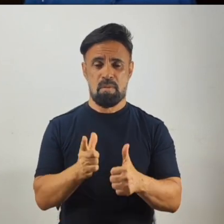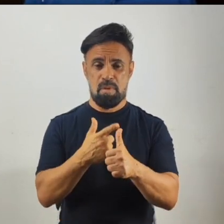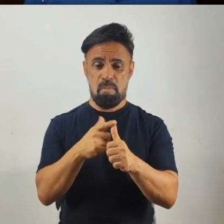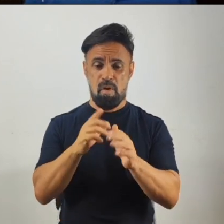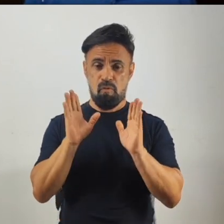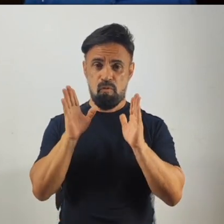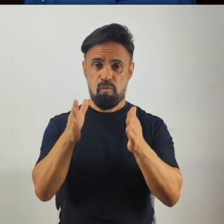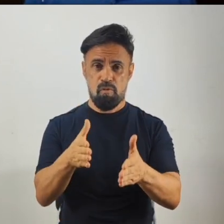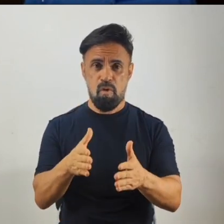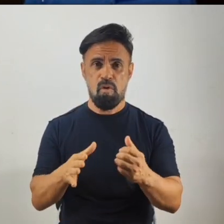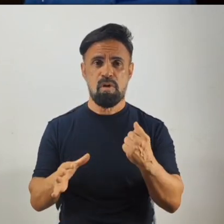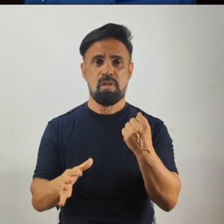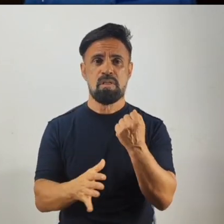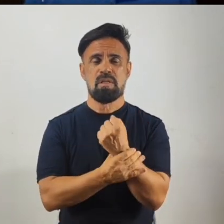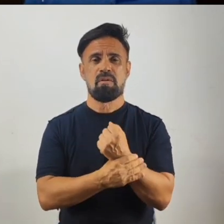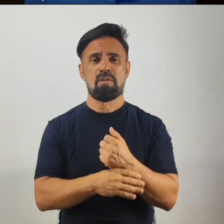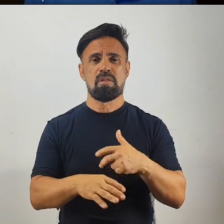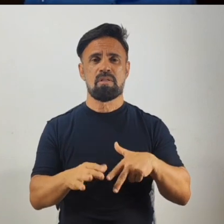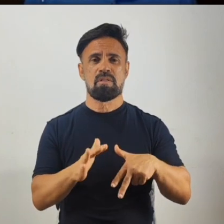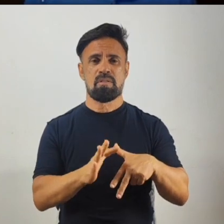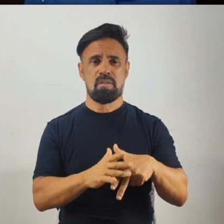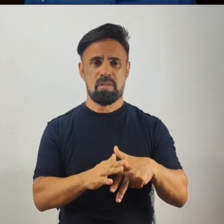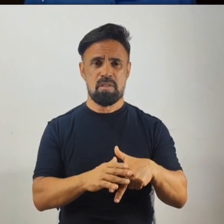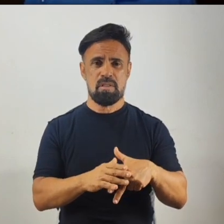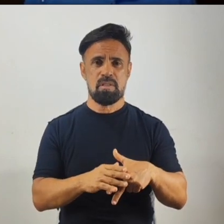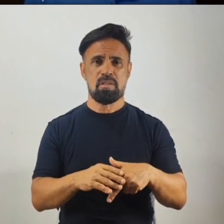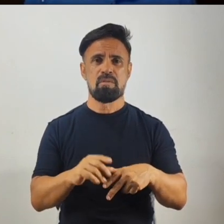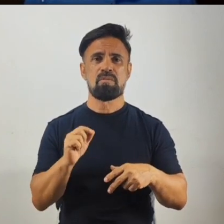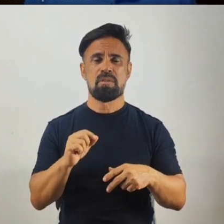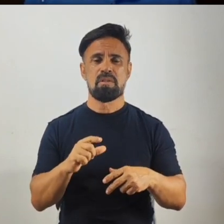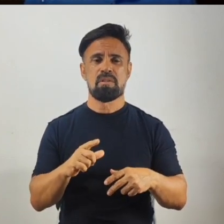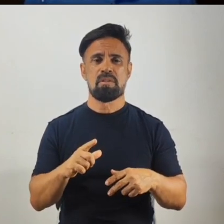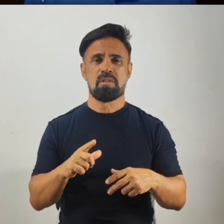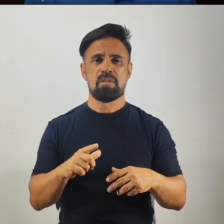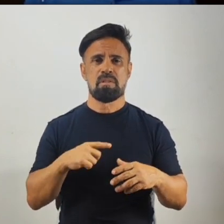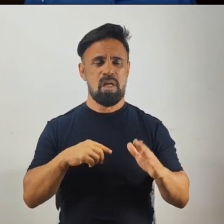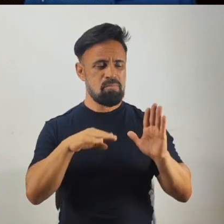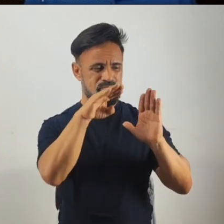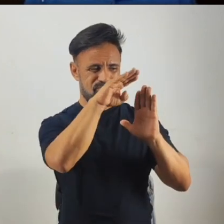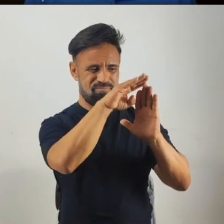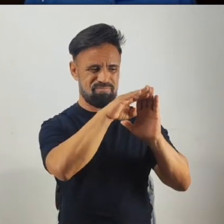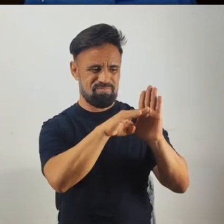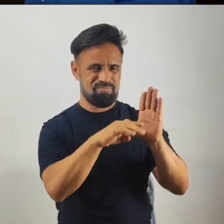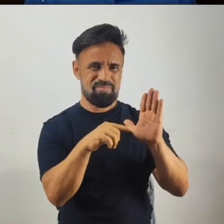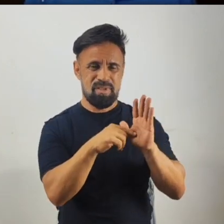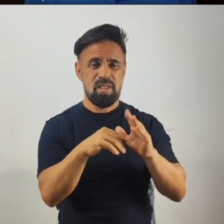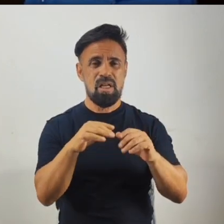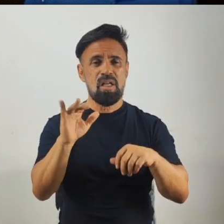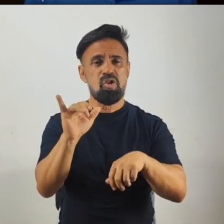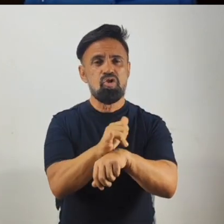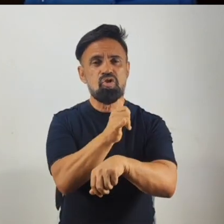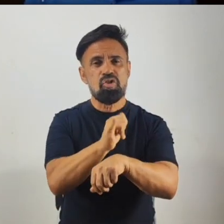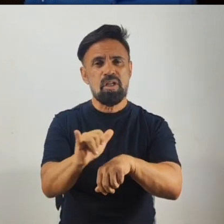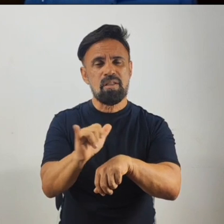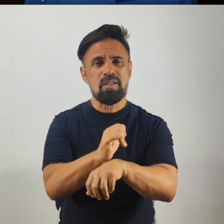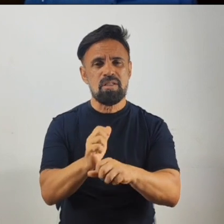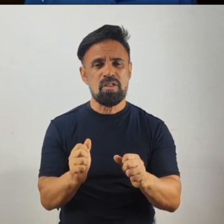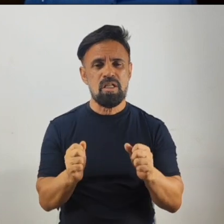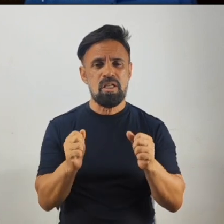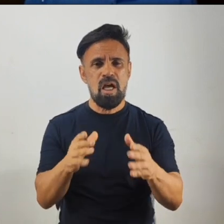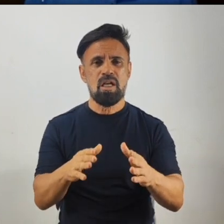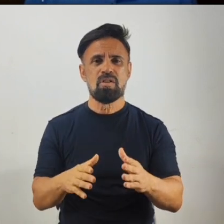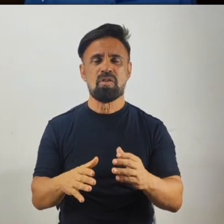Em primeiro foco, como colocamos, a segurança do paciente, que no guia é